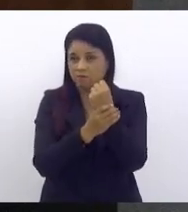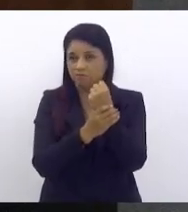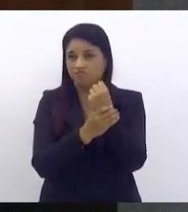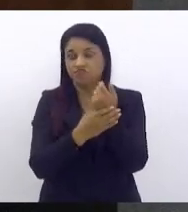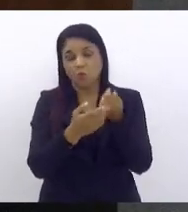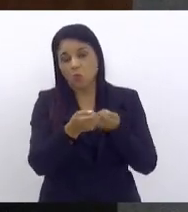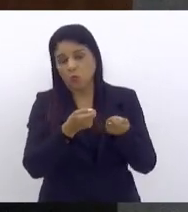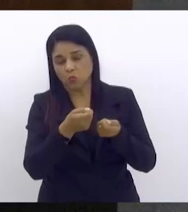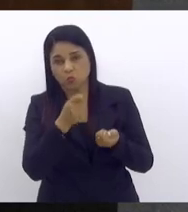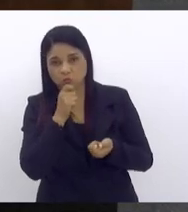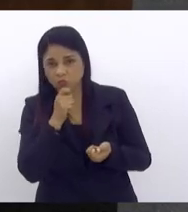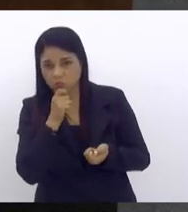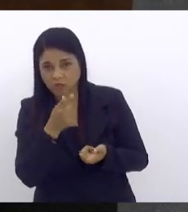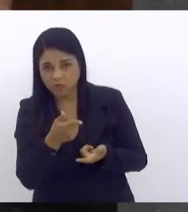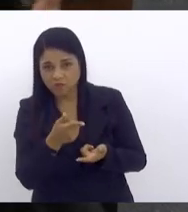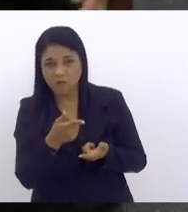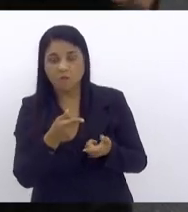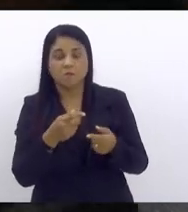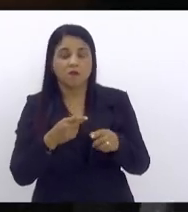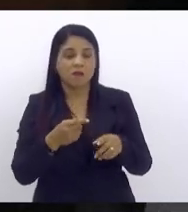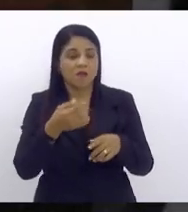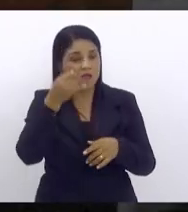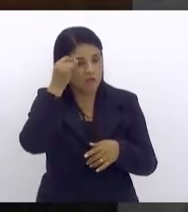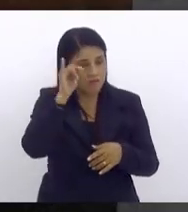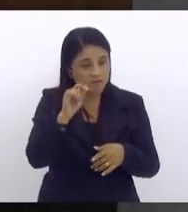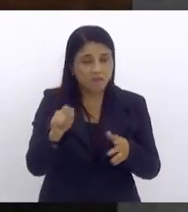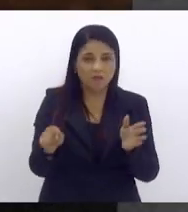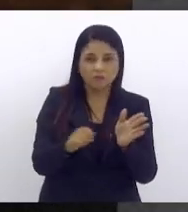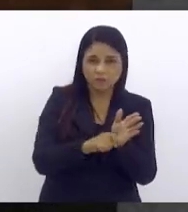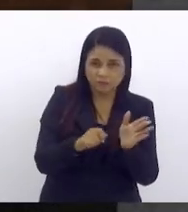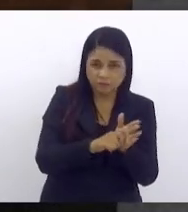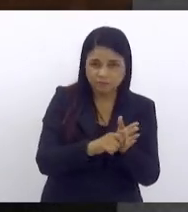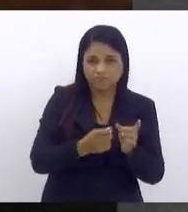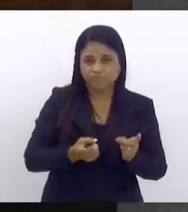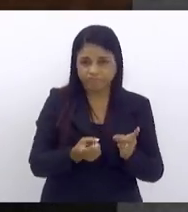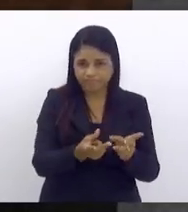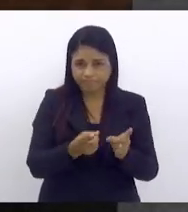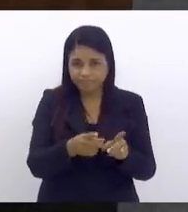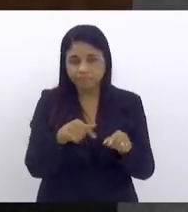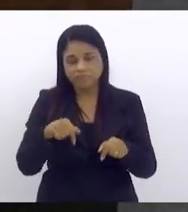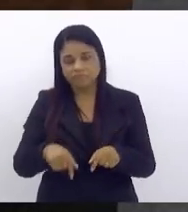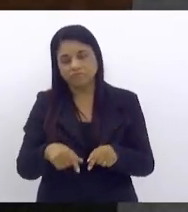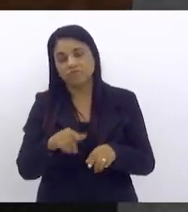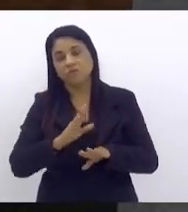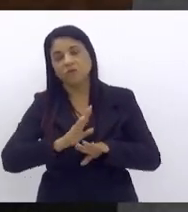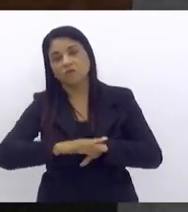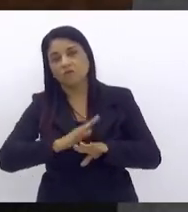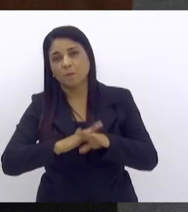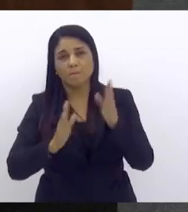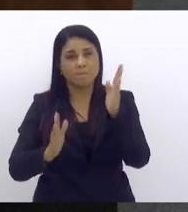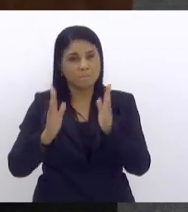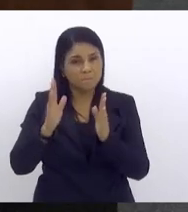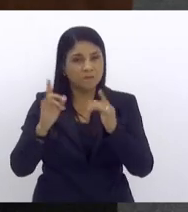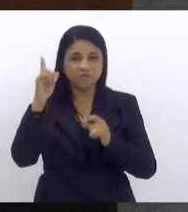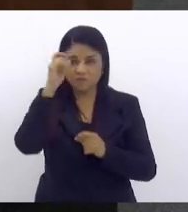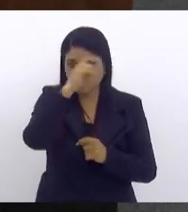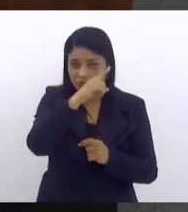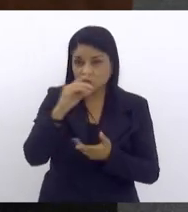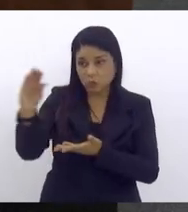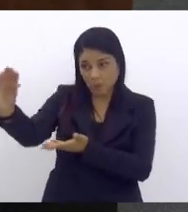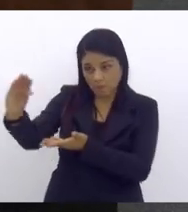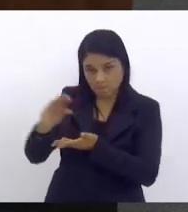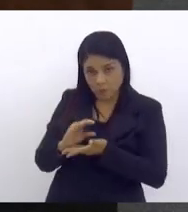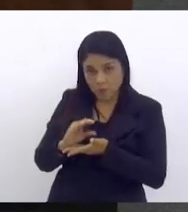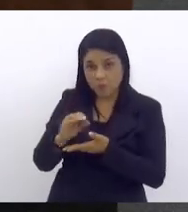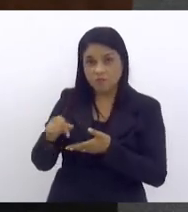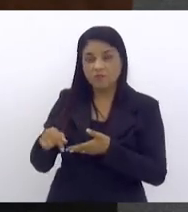relação, principalmente, ao narcotráfico, momentos difíceis aqui no nosso Estado, na nossa cidade, e quando foi feito esse repasse de recursos,